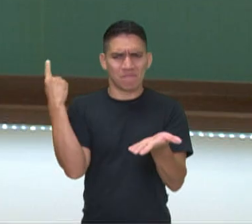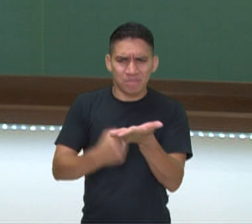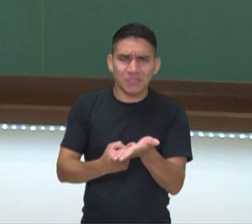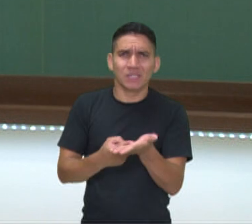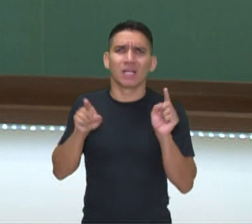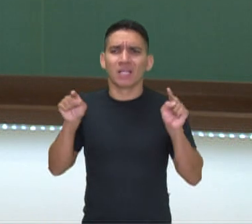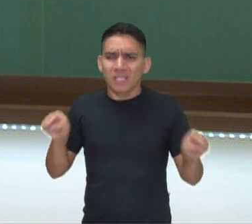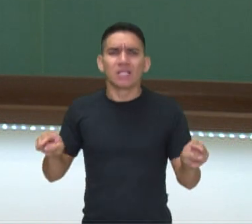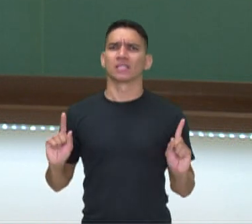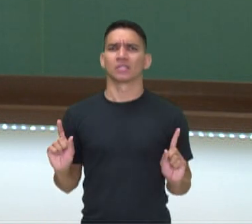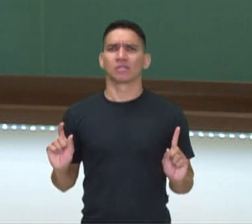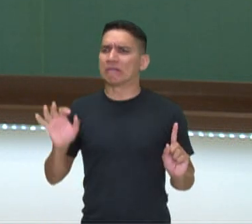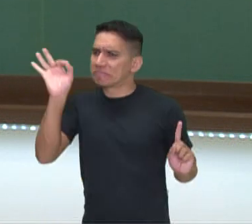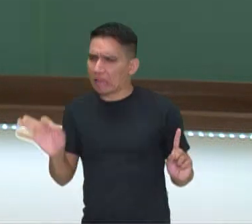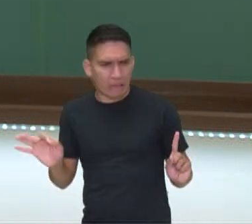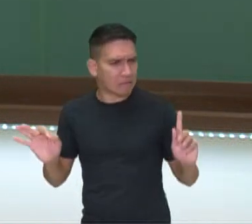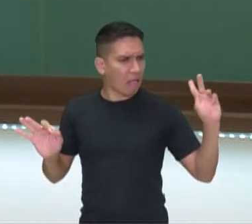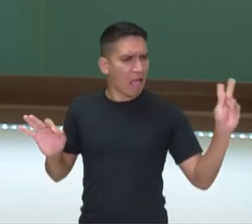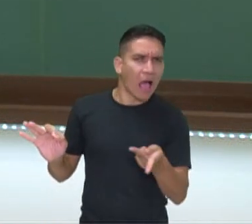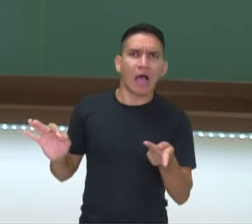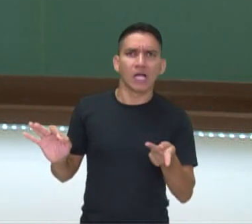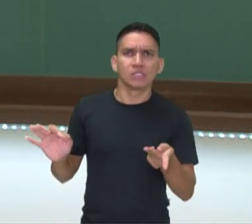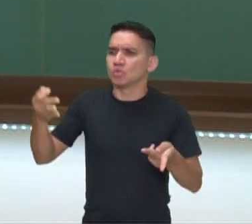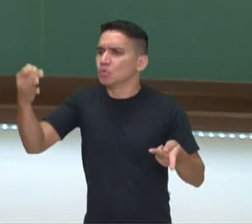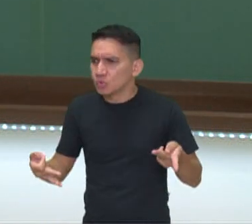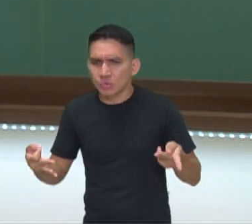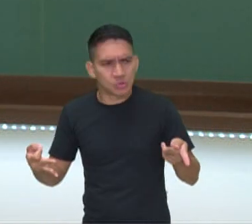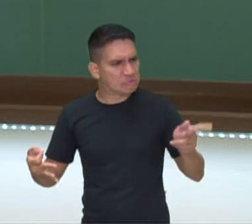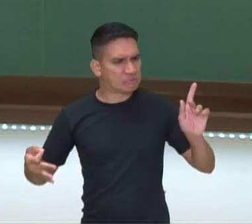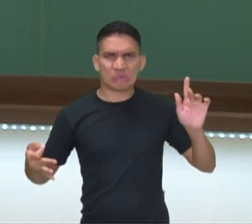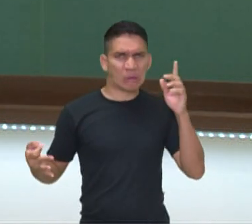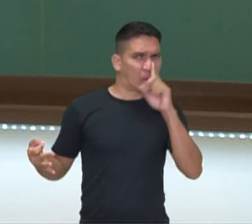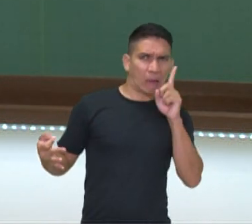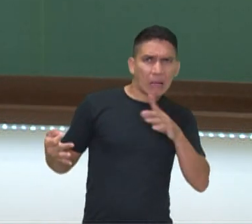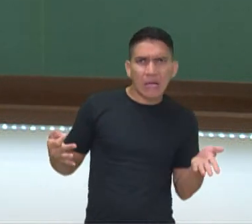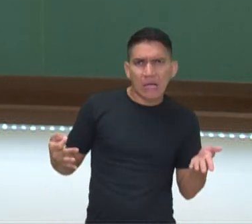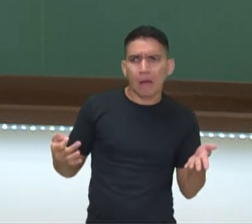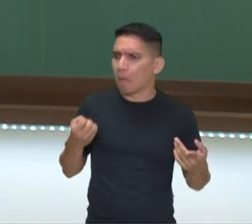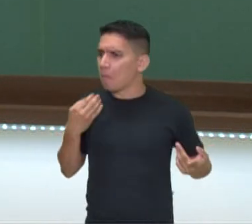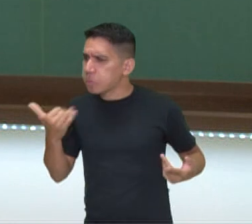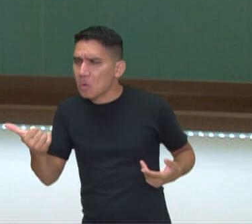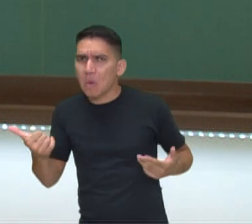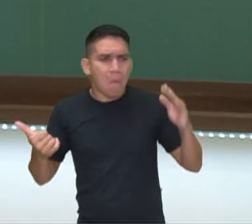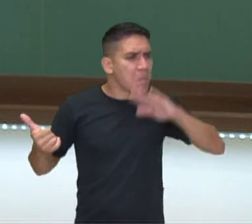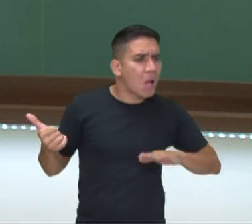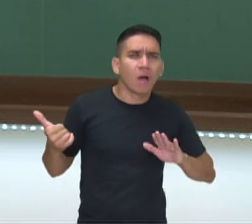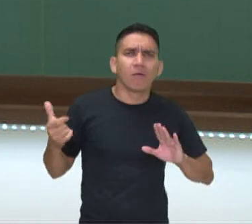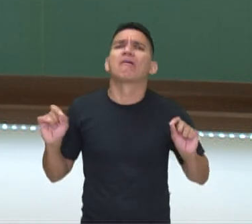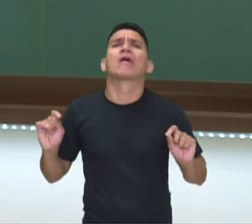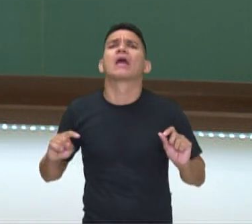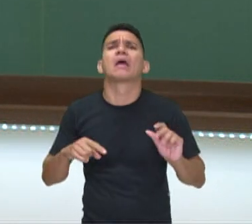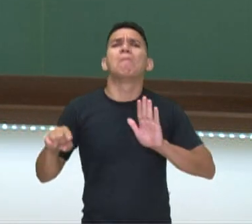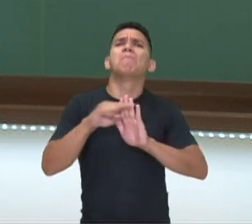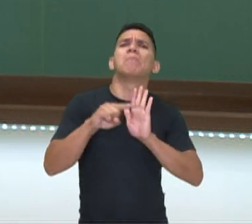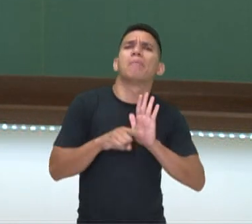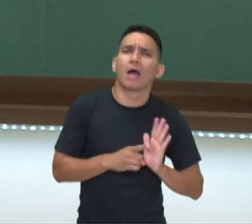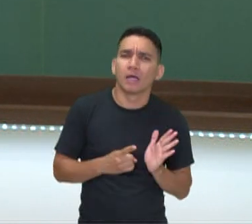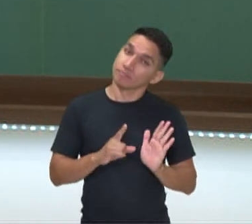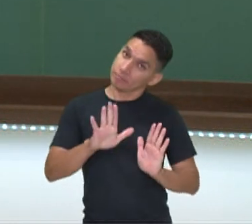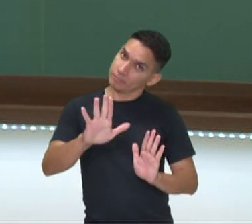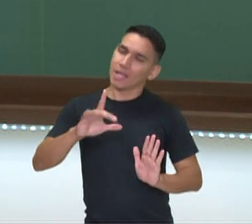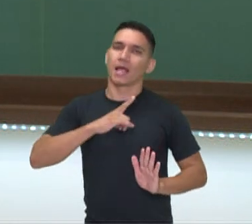pode definir o certo, errado, justo, injusto, bom ou mal? Bom, a gente tem alguns critérios para